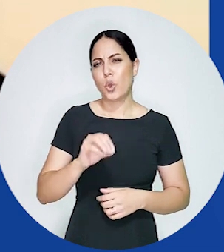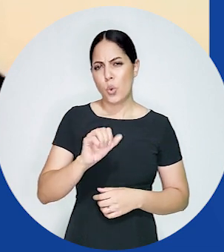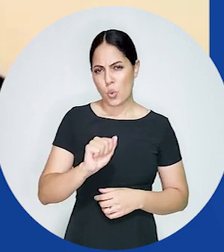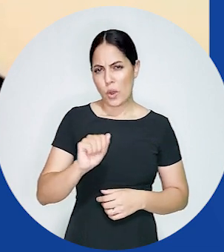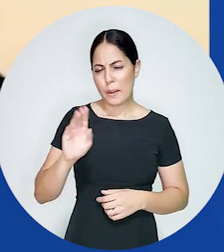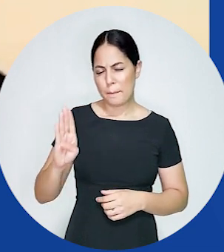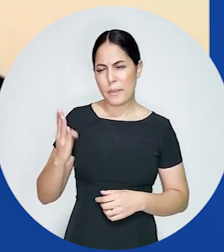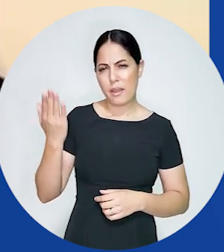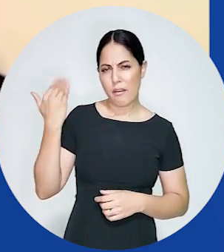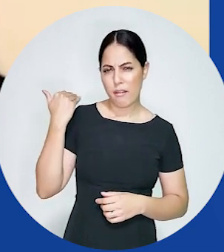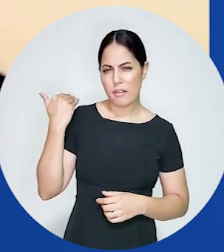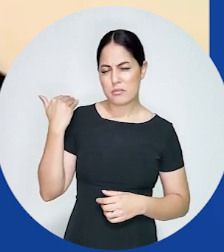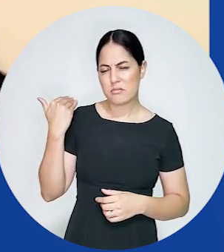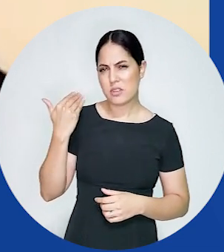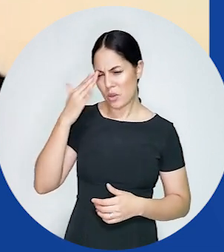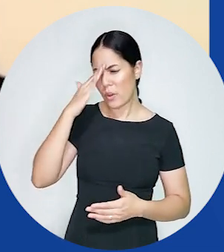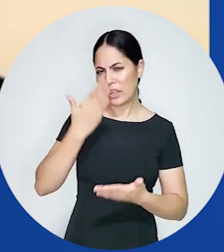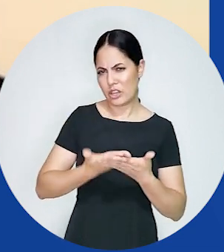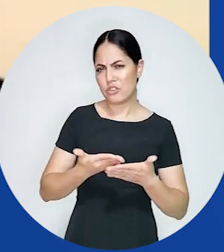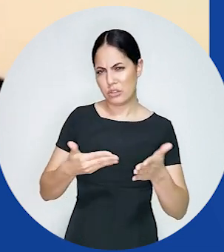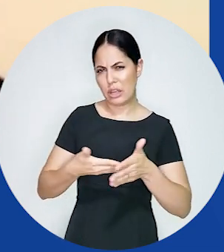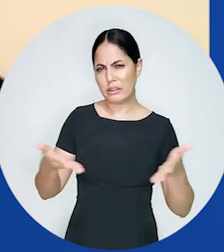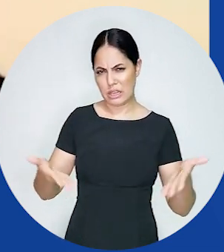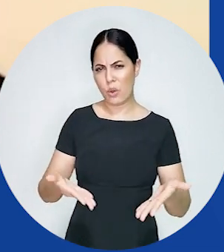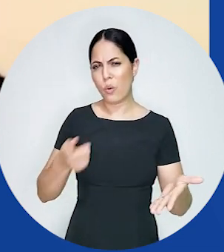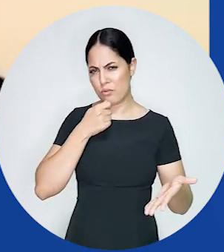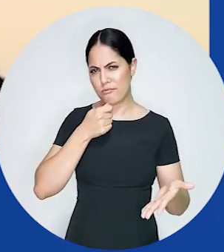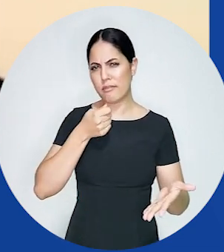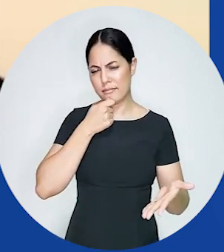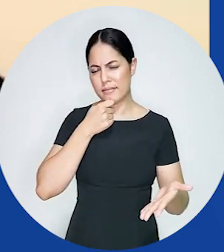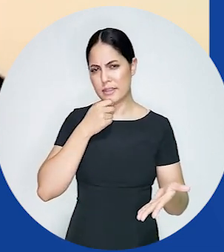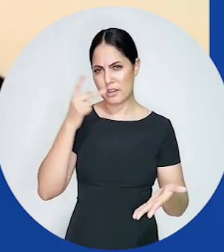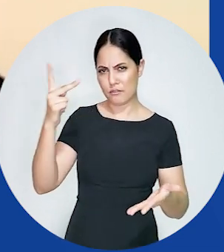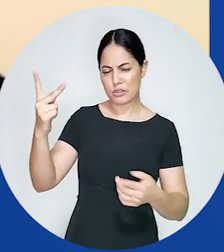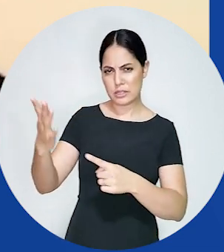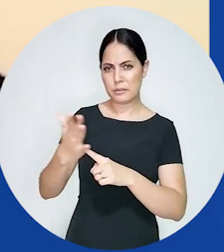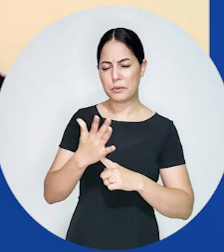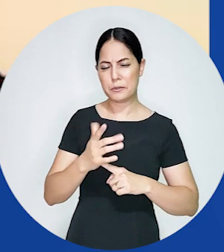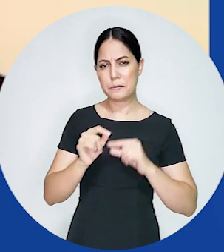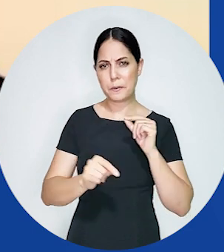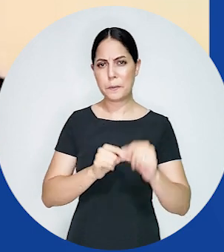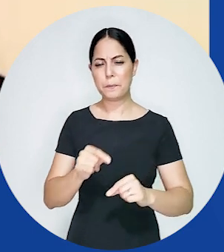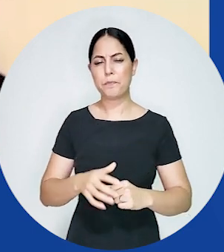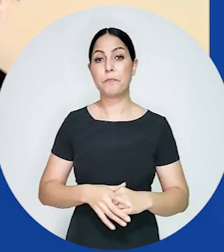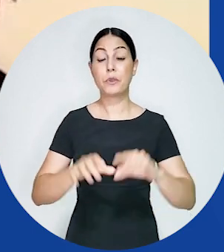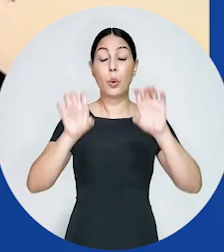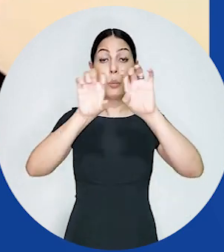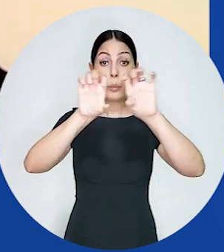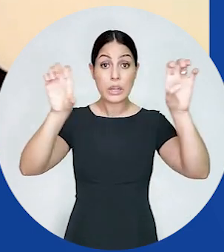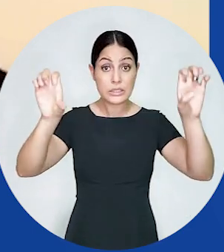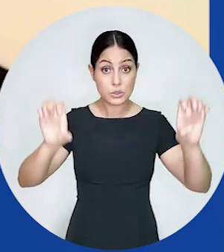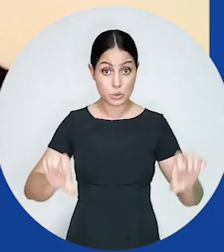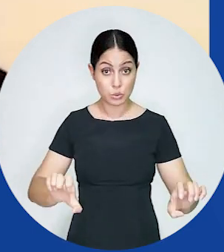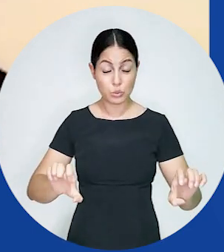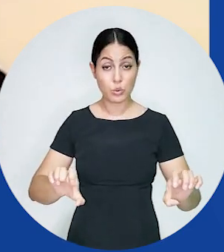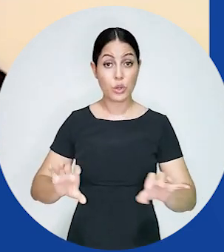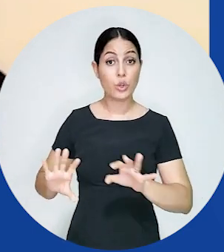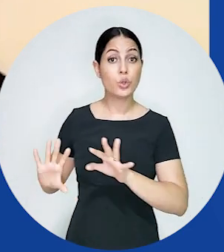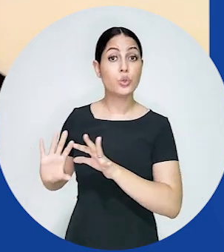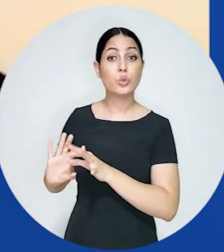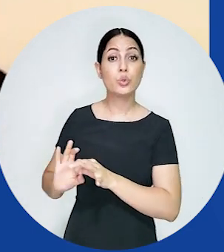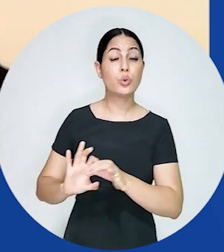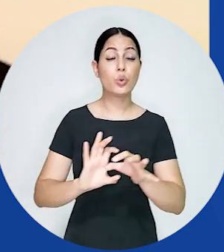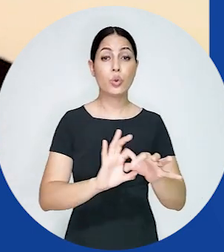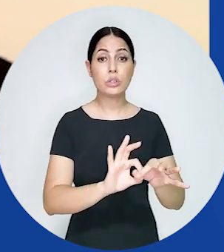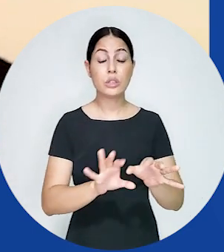era e eu acredito ainda, e você tem demonstrado isso, um sustentáculo em termos